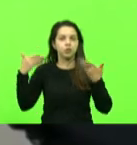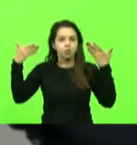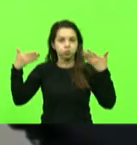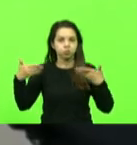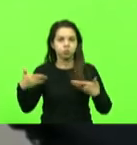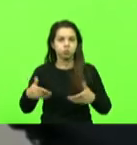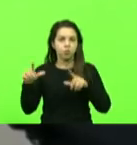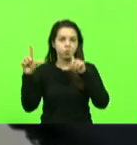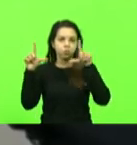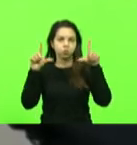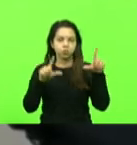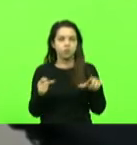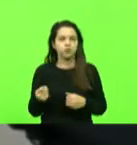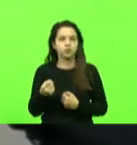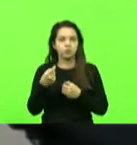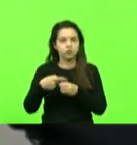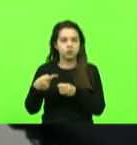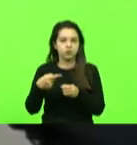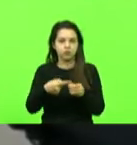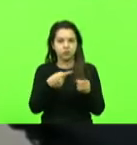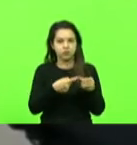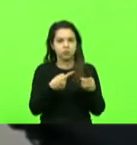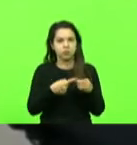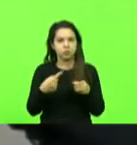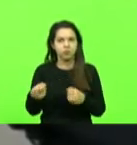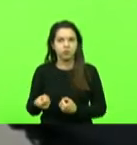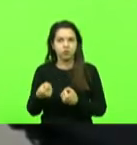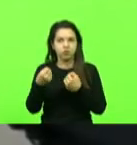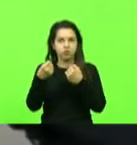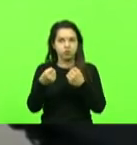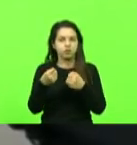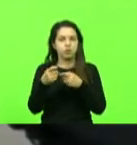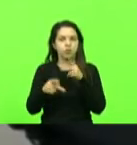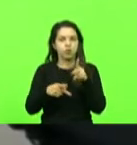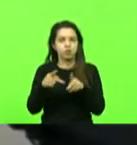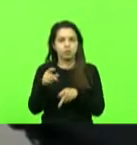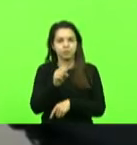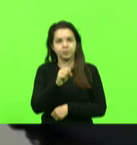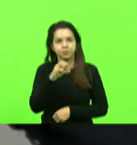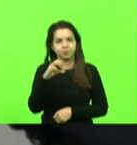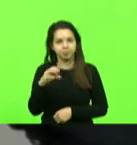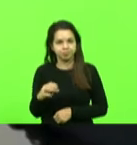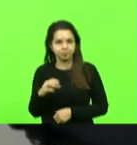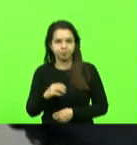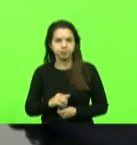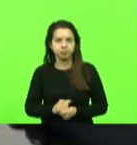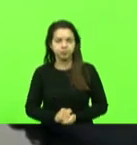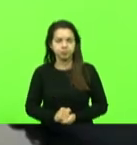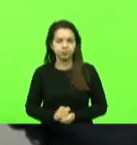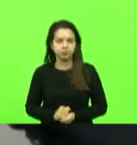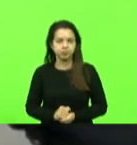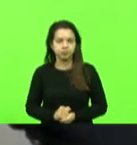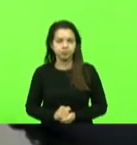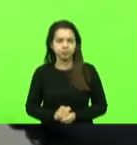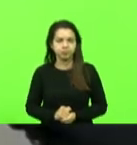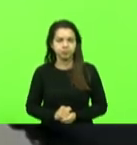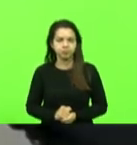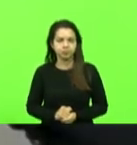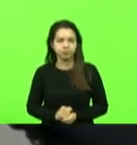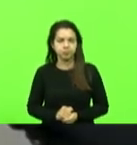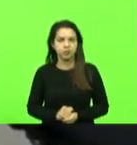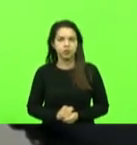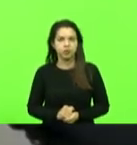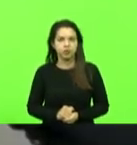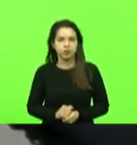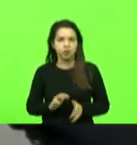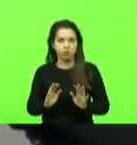escrito fortalecer os municípios para fortalecer os catarinenses. Então, diante dessa identidade,